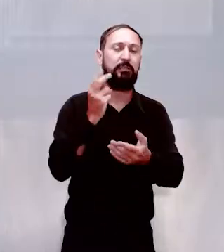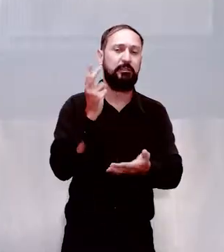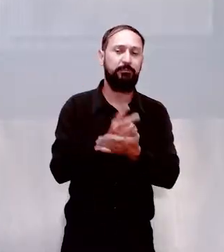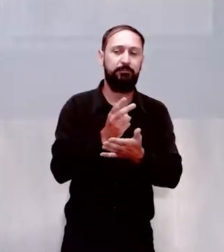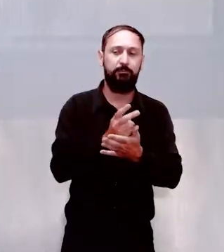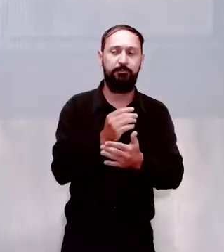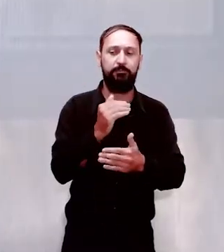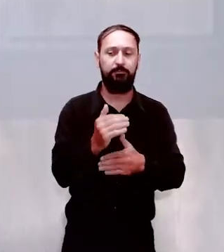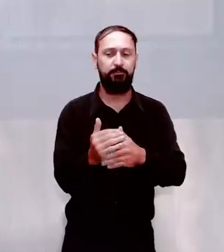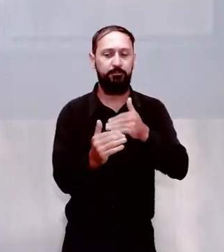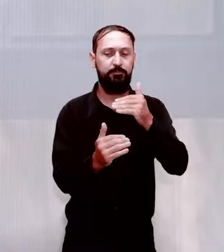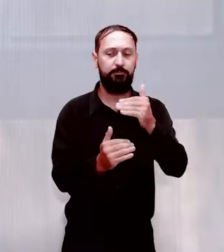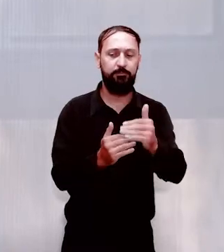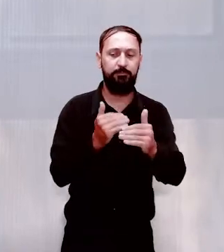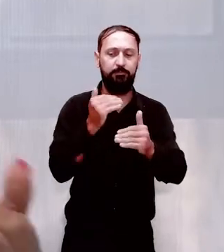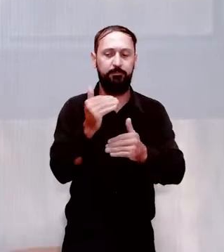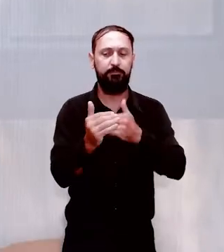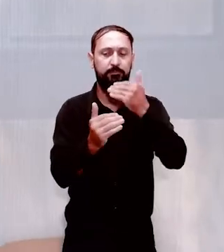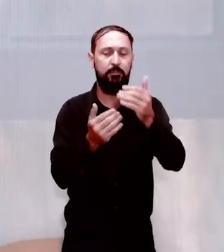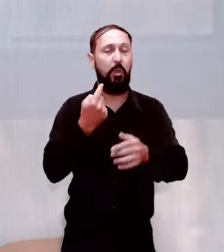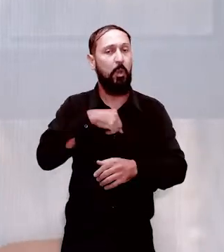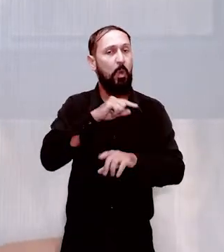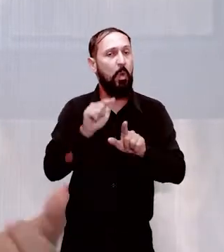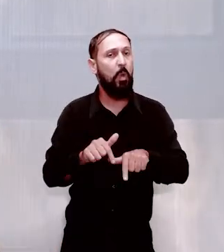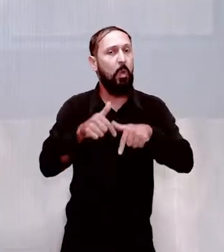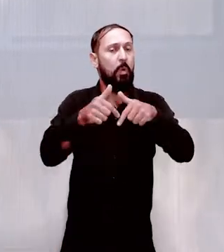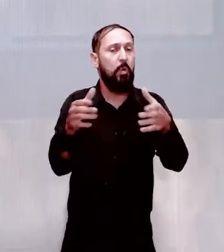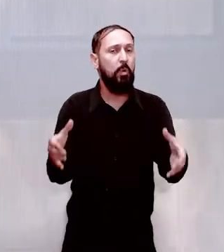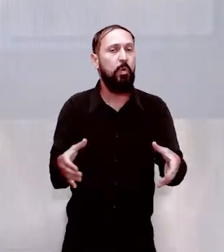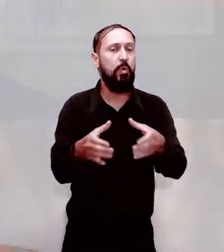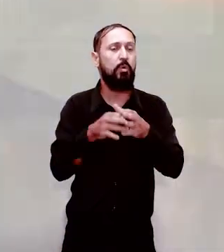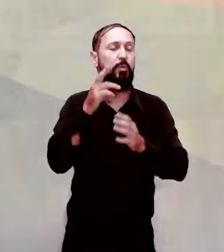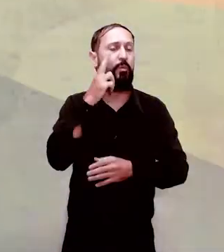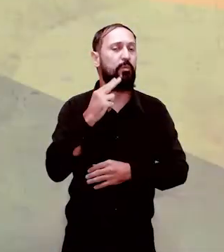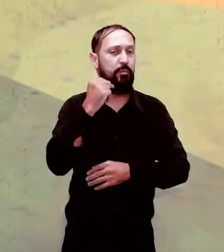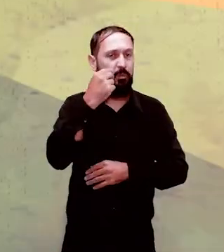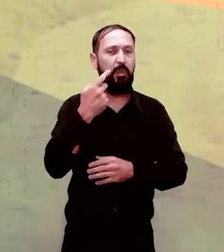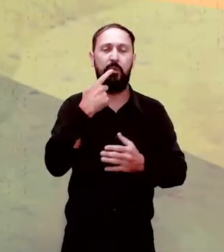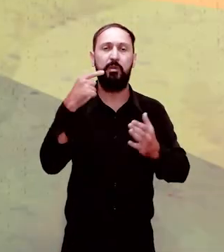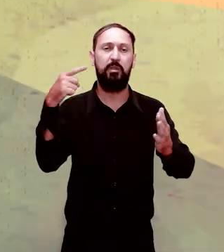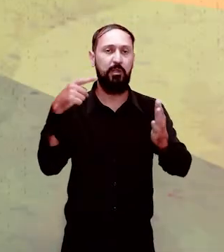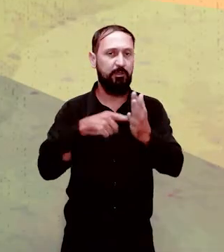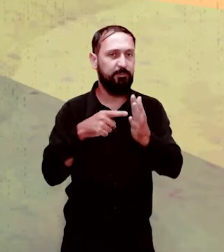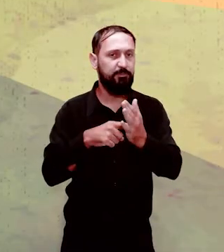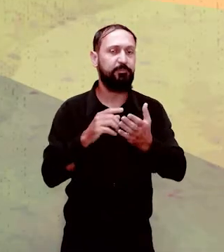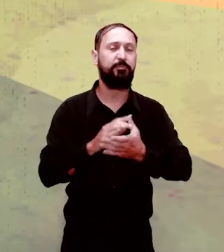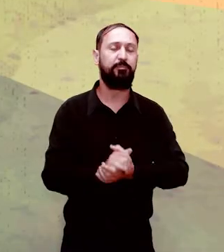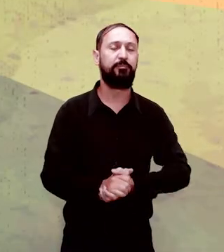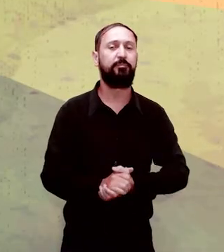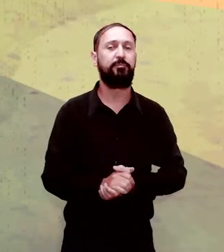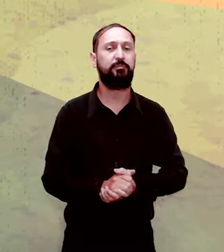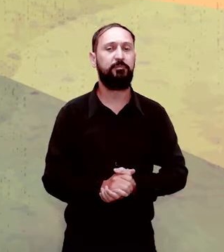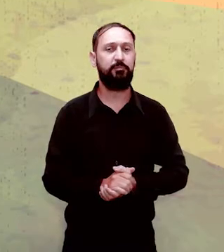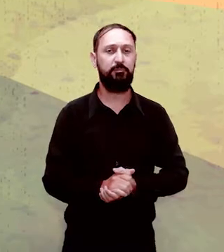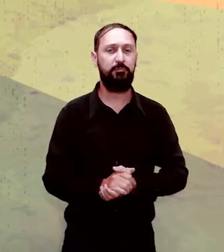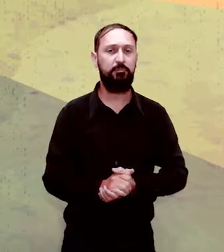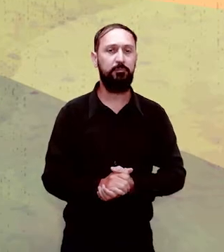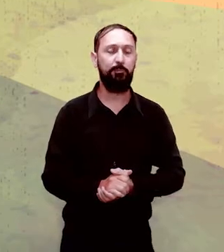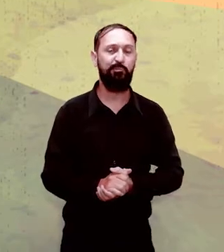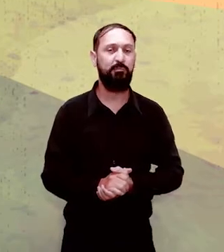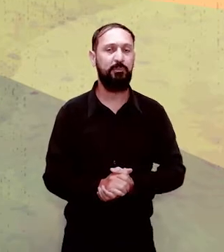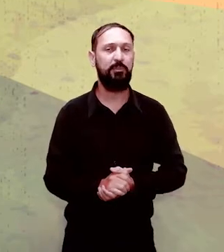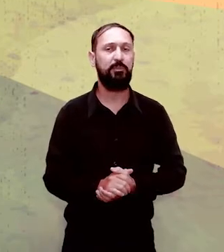vez começa, e claro, isso muito pela nossa luta do movimento negro, luta por denunciar, né?